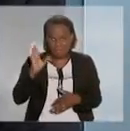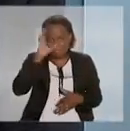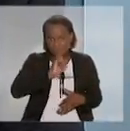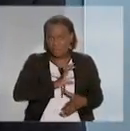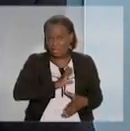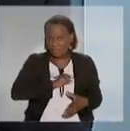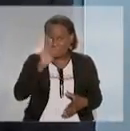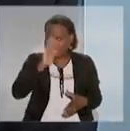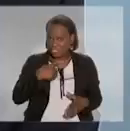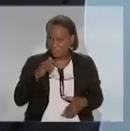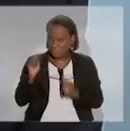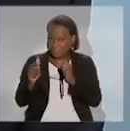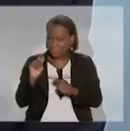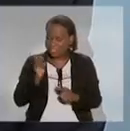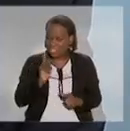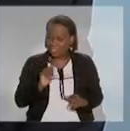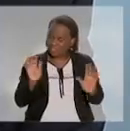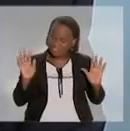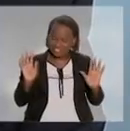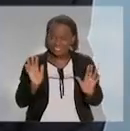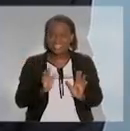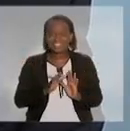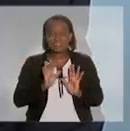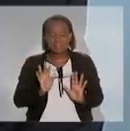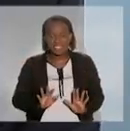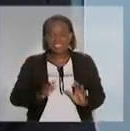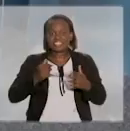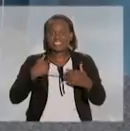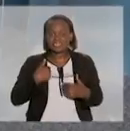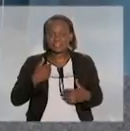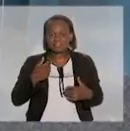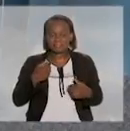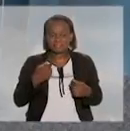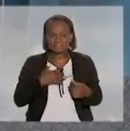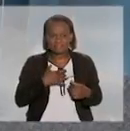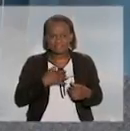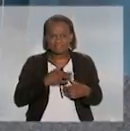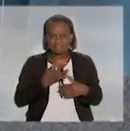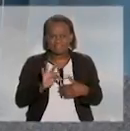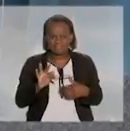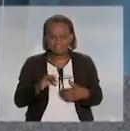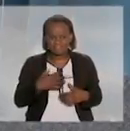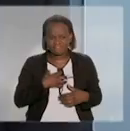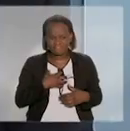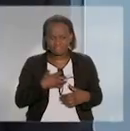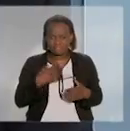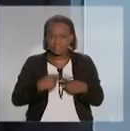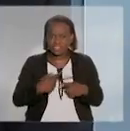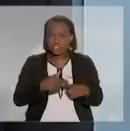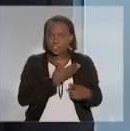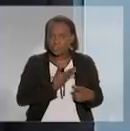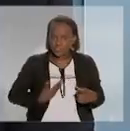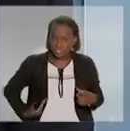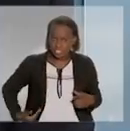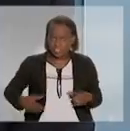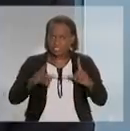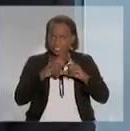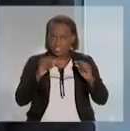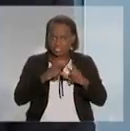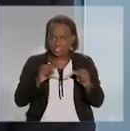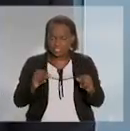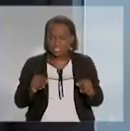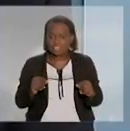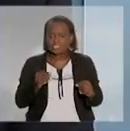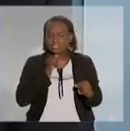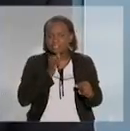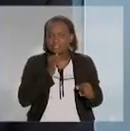sou nacionalista, eu não vou falar mal do meu próprio país, claro. Imagina. Mas eu deu aquela dorzinha, porque no Brasil, no governo federal, por